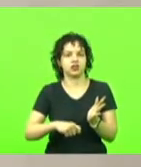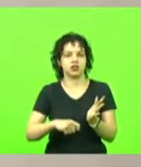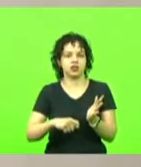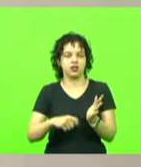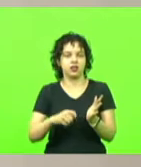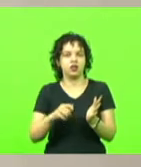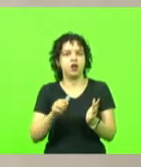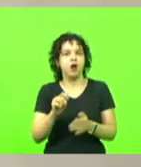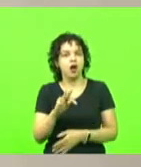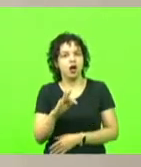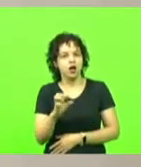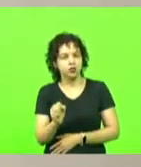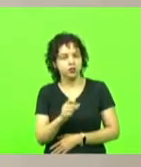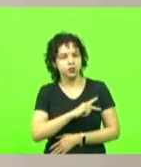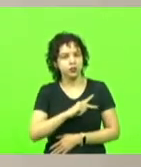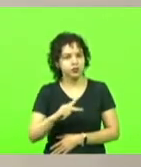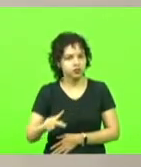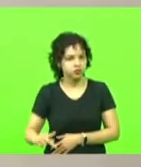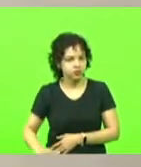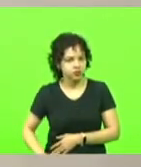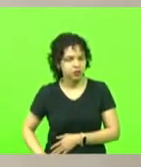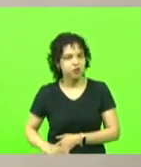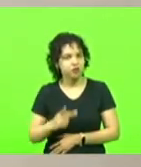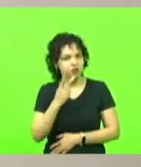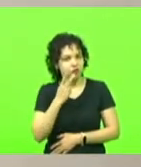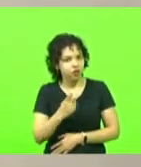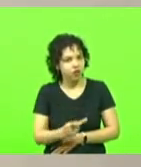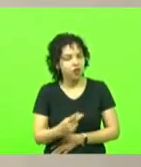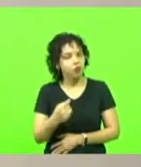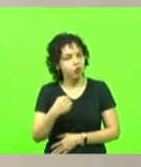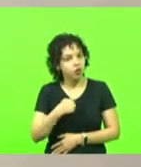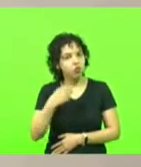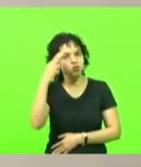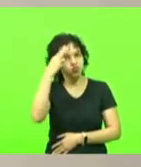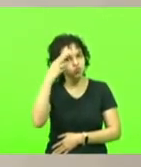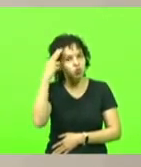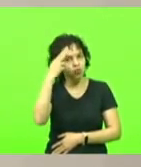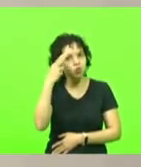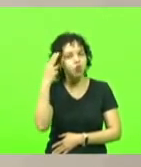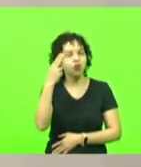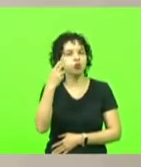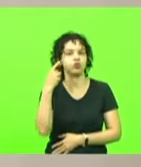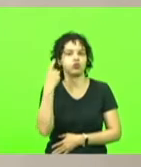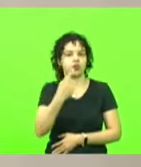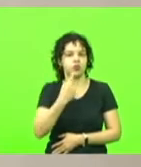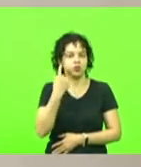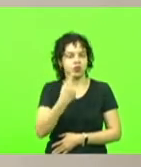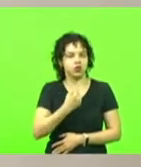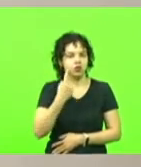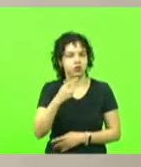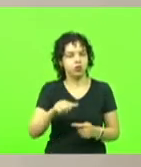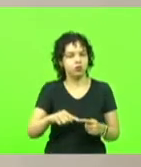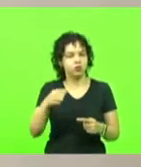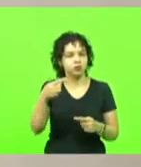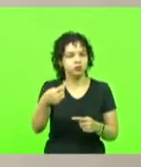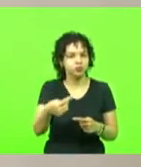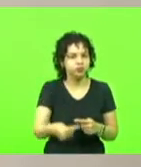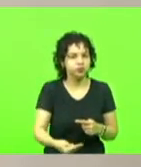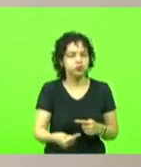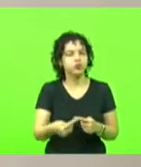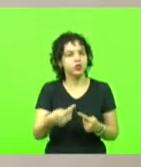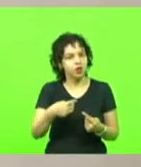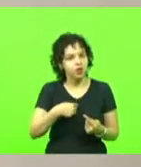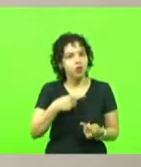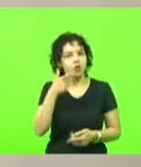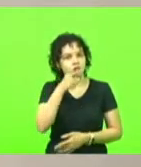presidência, dizendo que esse parlamentar tinha um sonho de ser deputado. E, logo na sequência, realizei o sonho,